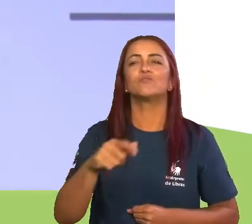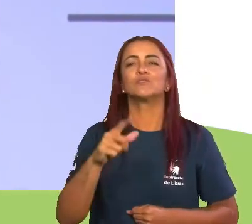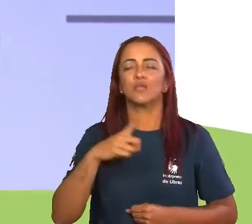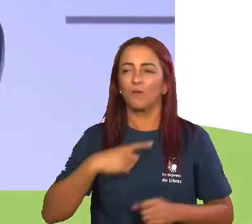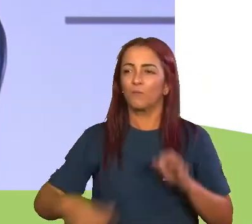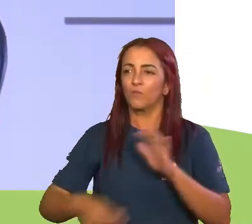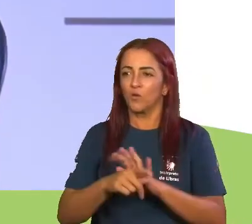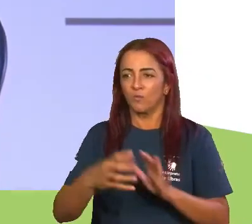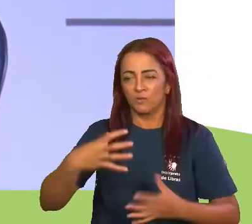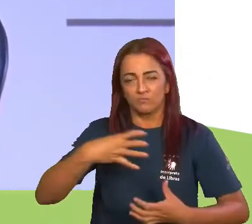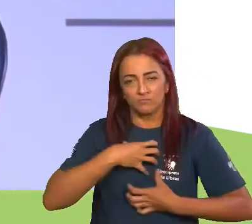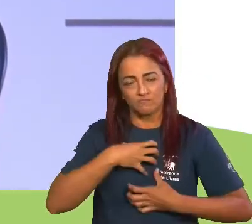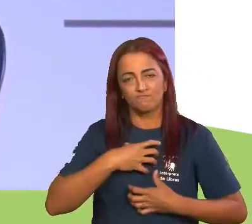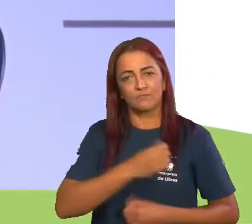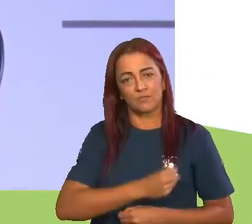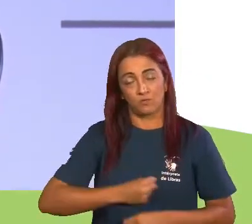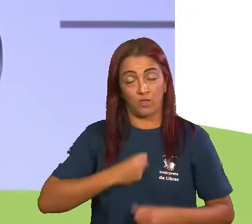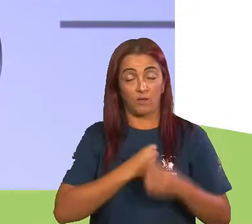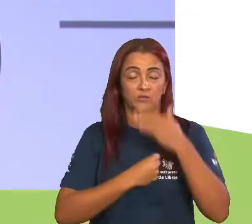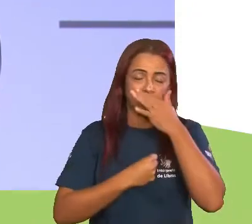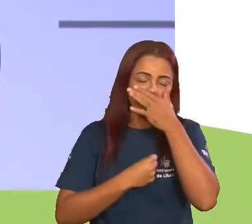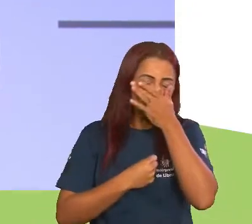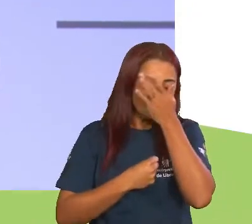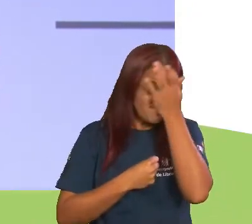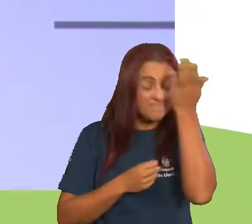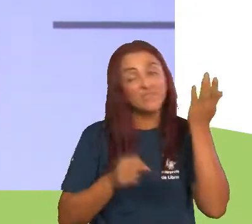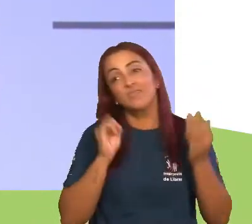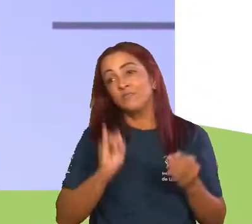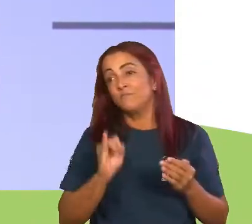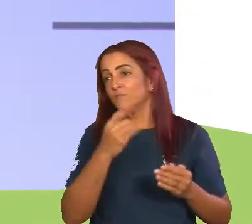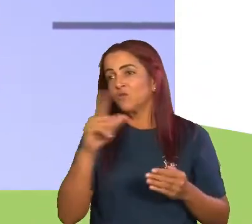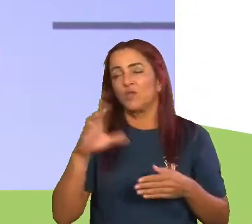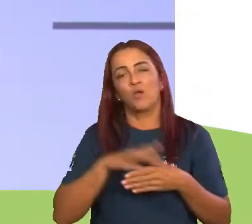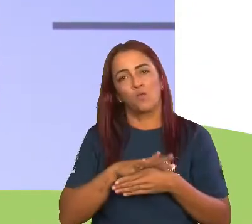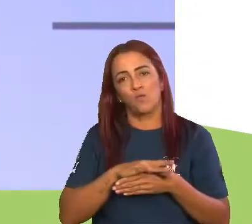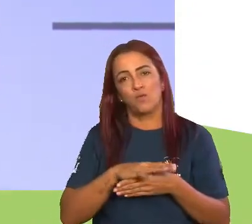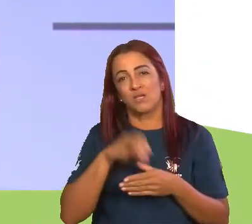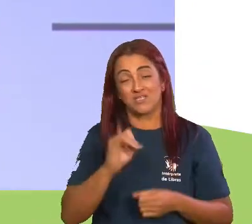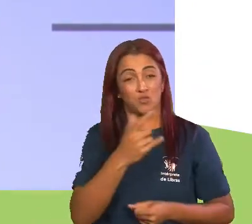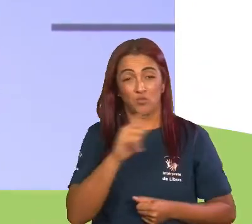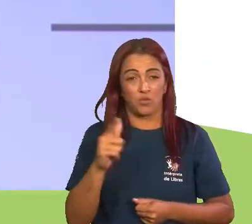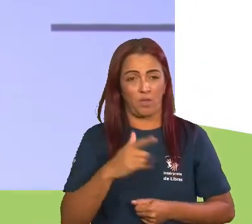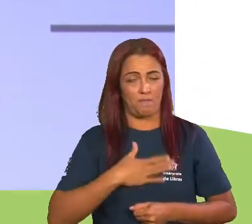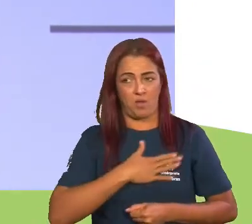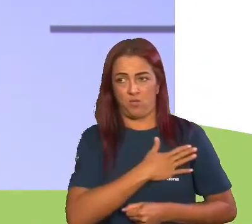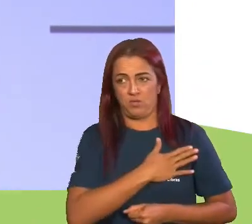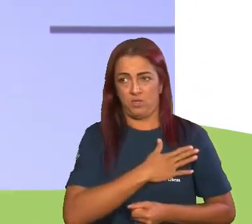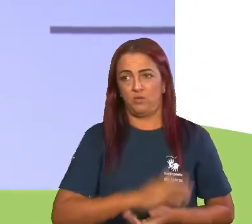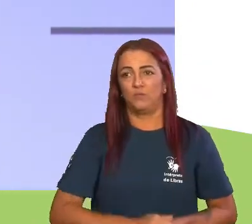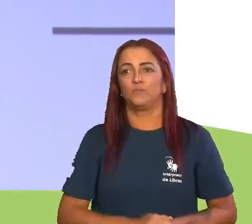sentem saudáveis. Se não há cura, que não haja preconceito.